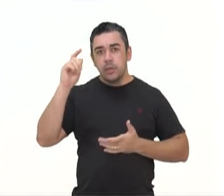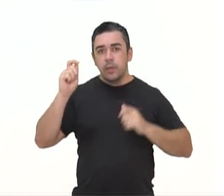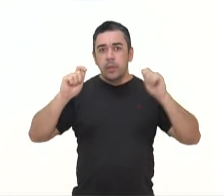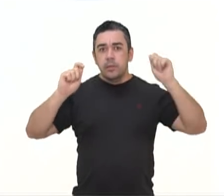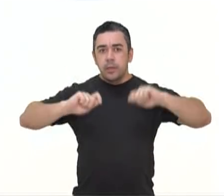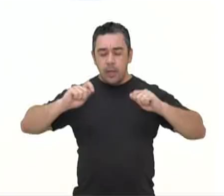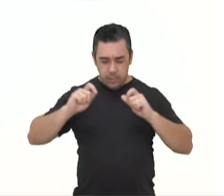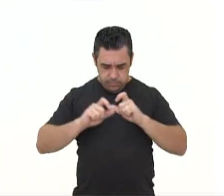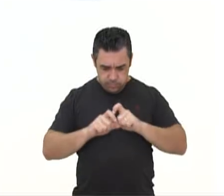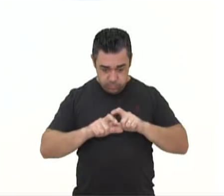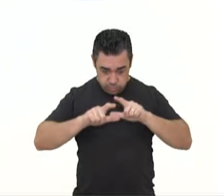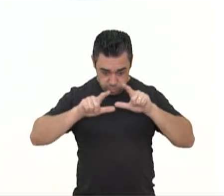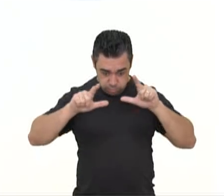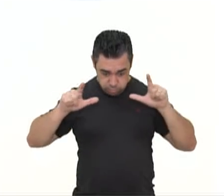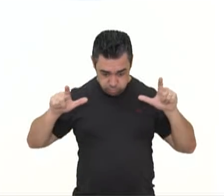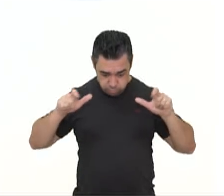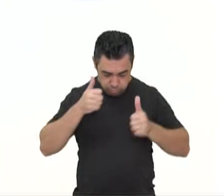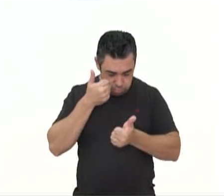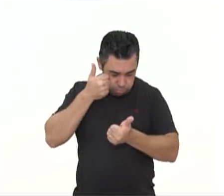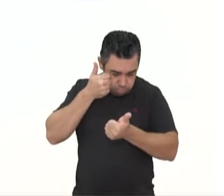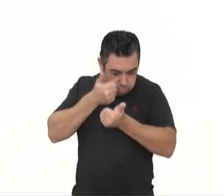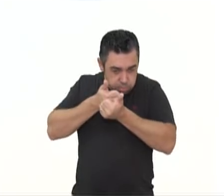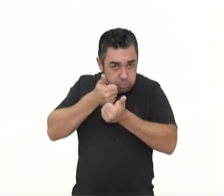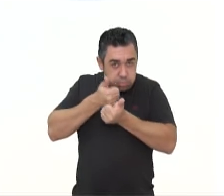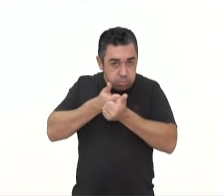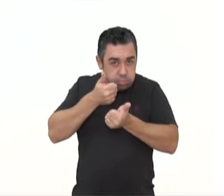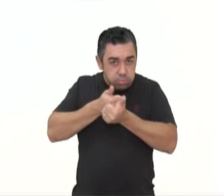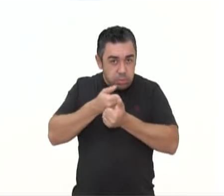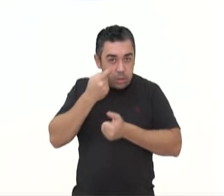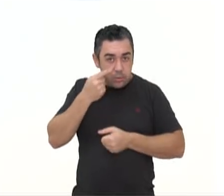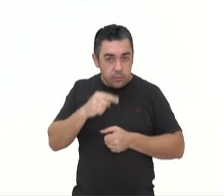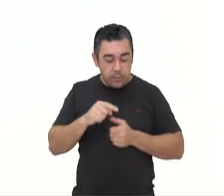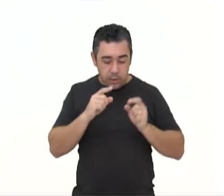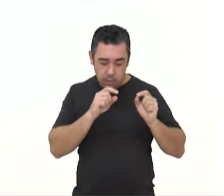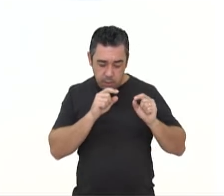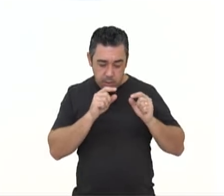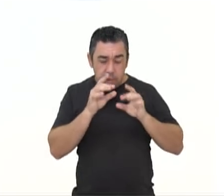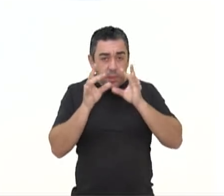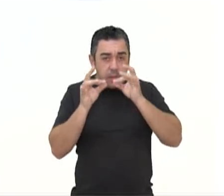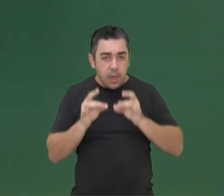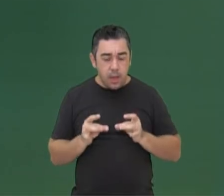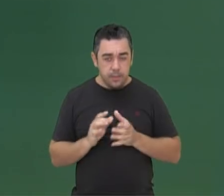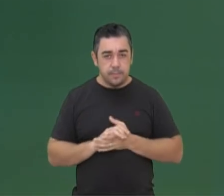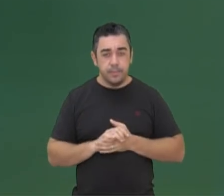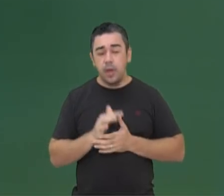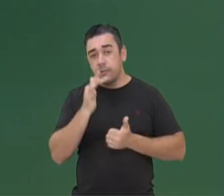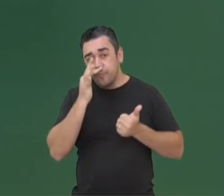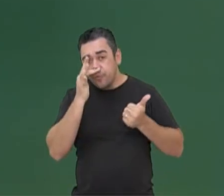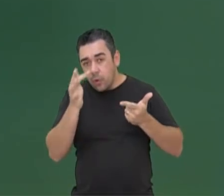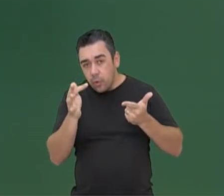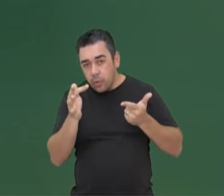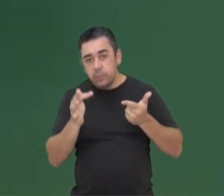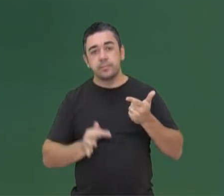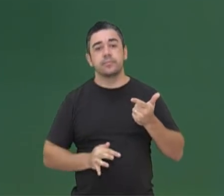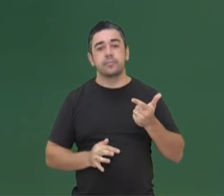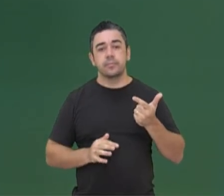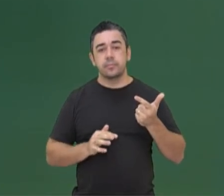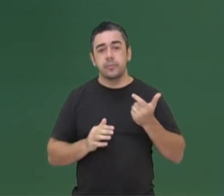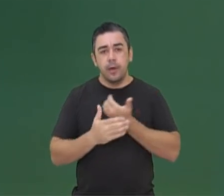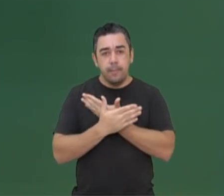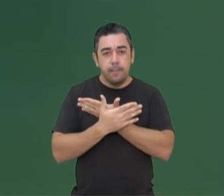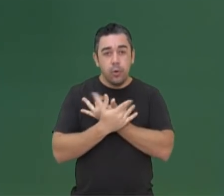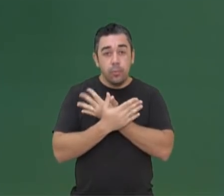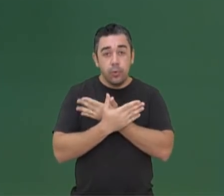que ampliasse, aproximasse as partes desta folha. A mesma coisa para uma flor, uma borboleta.